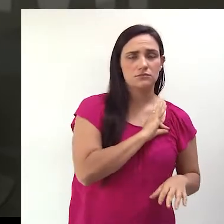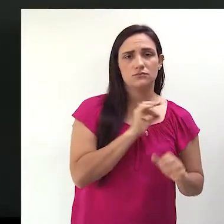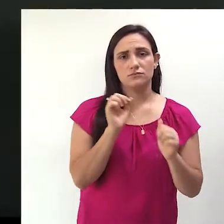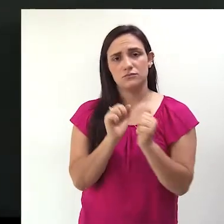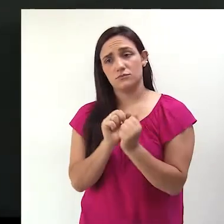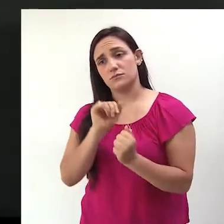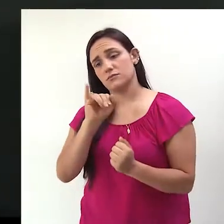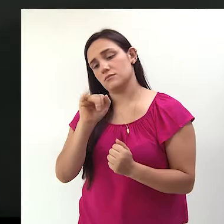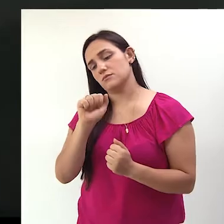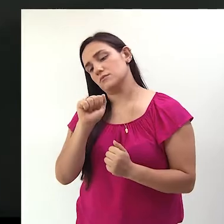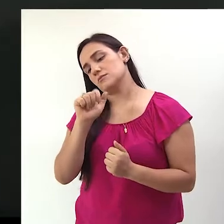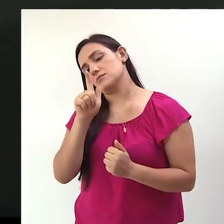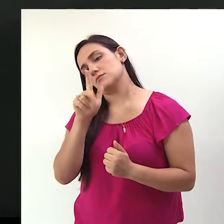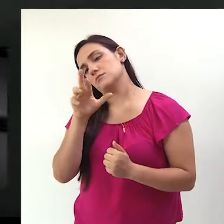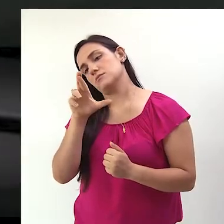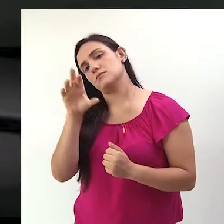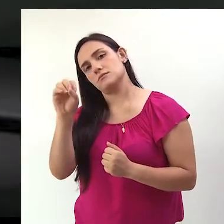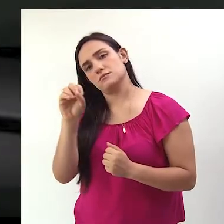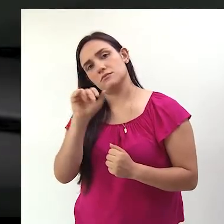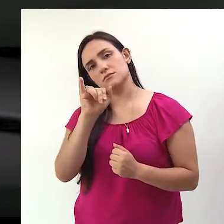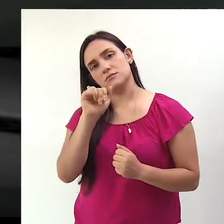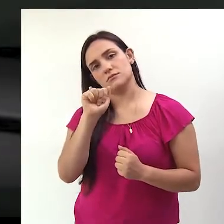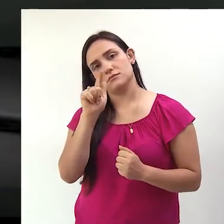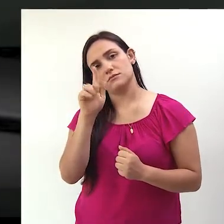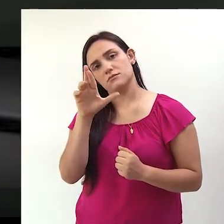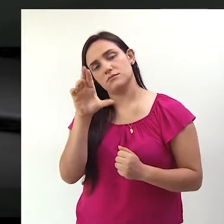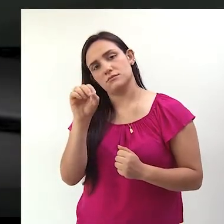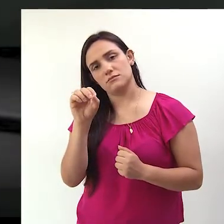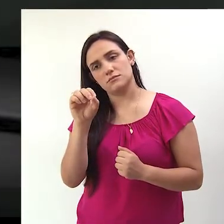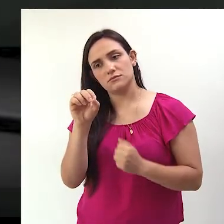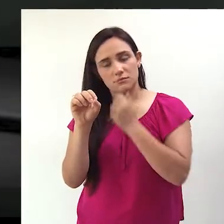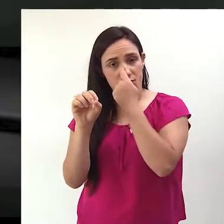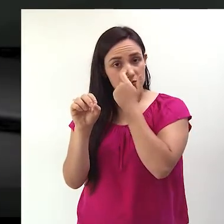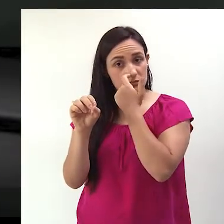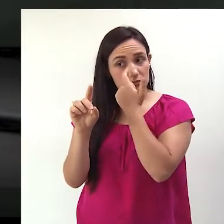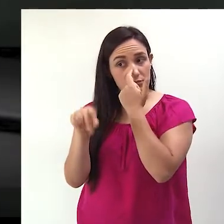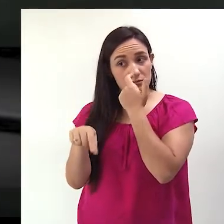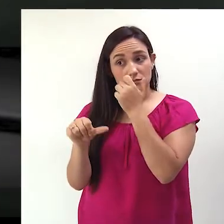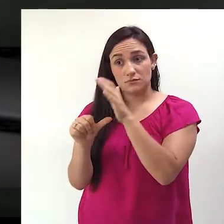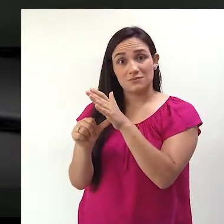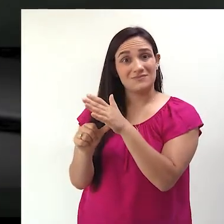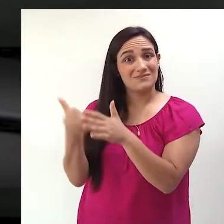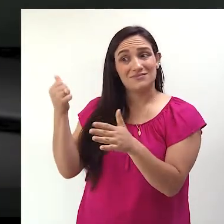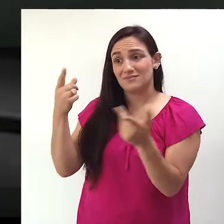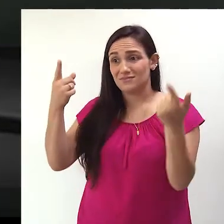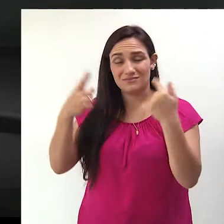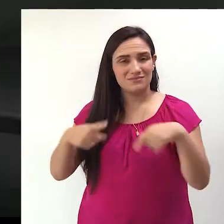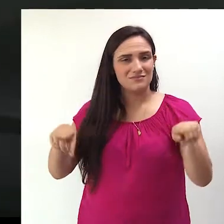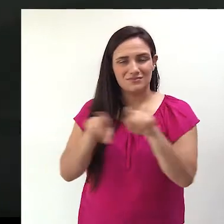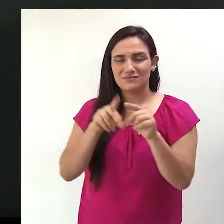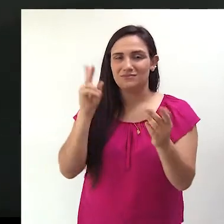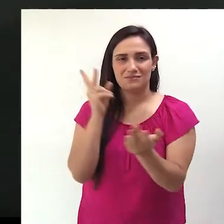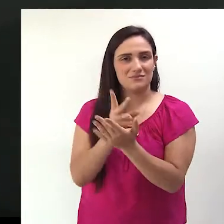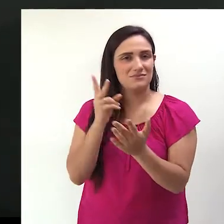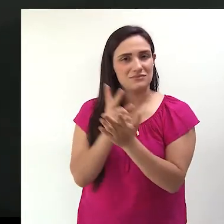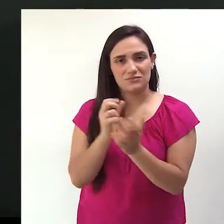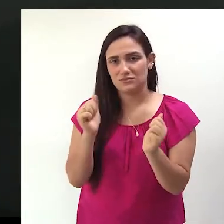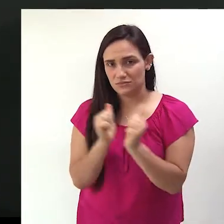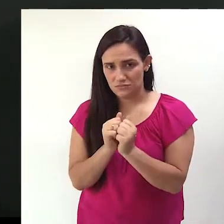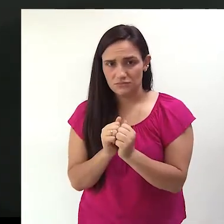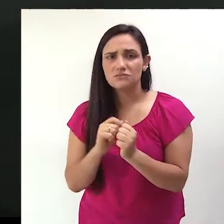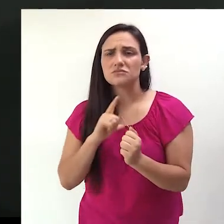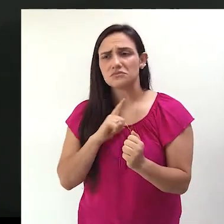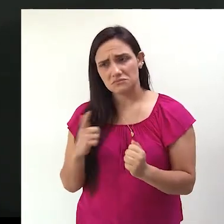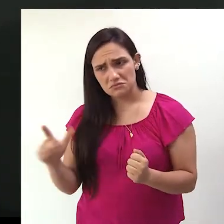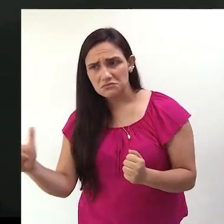Iagro? Então, a Iagro, fora das forças de segurança, é a nossa primeira parceira dentre outros